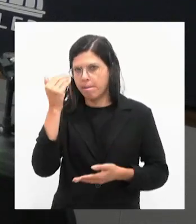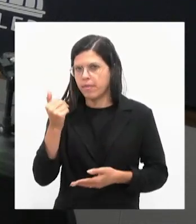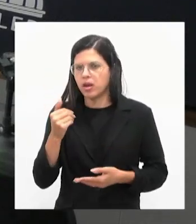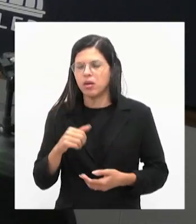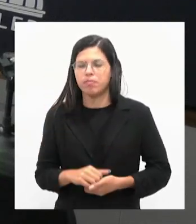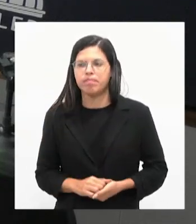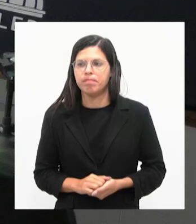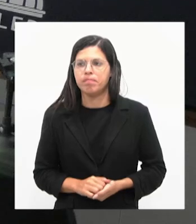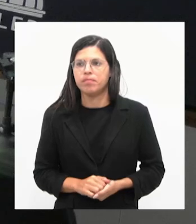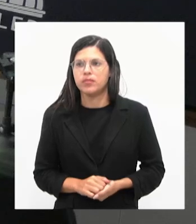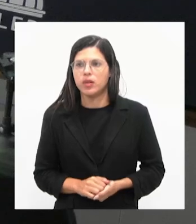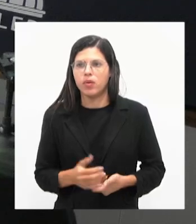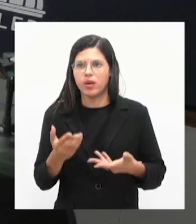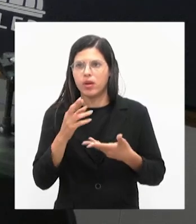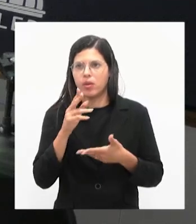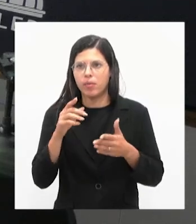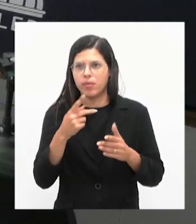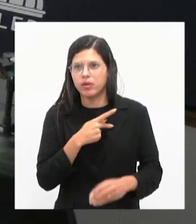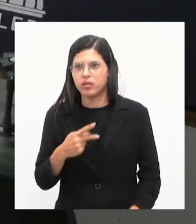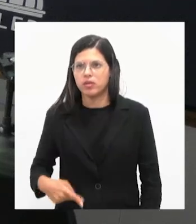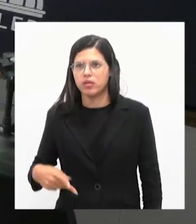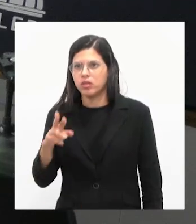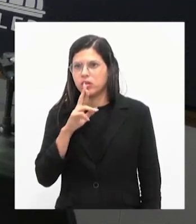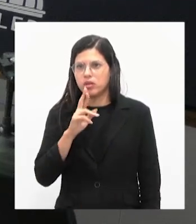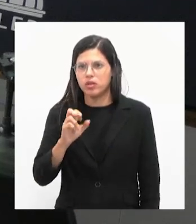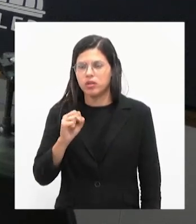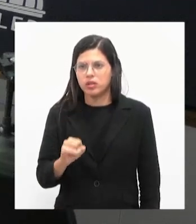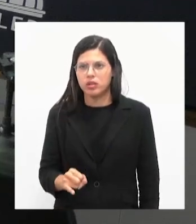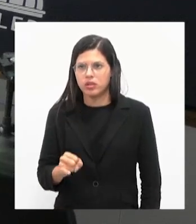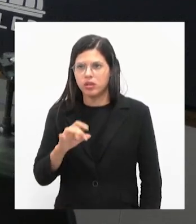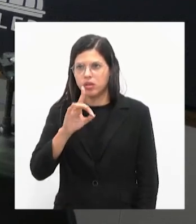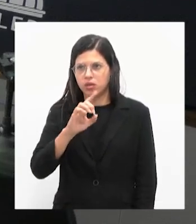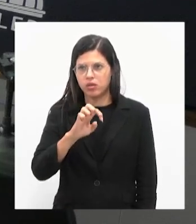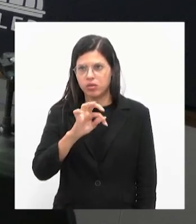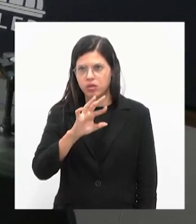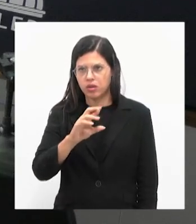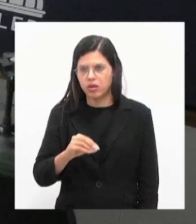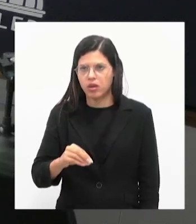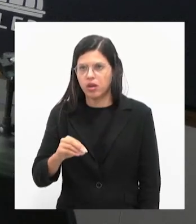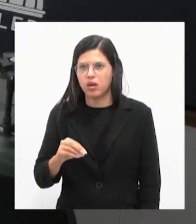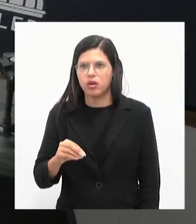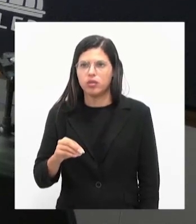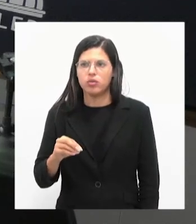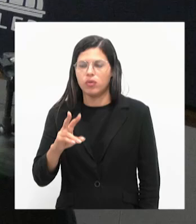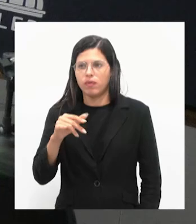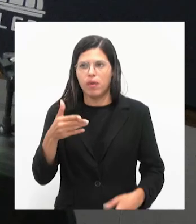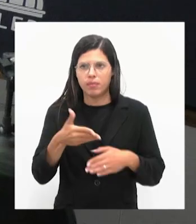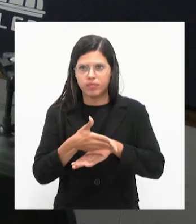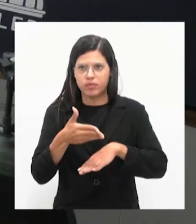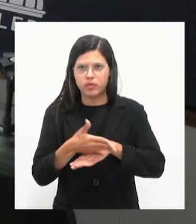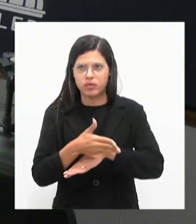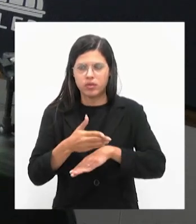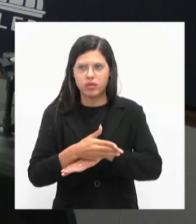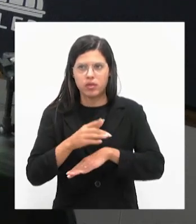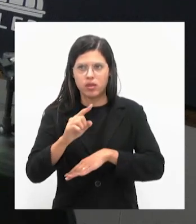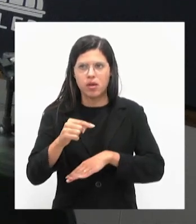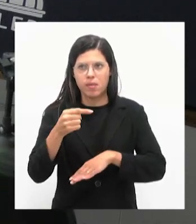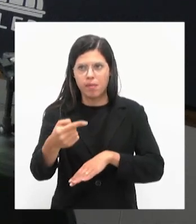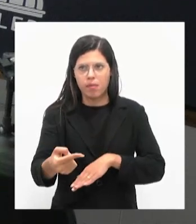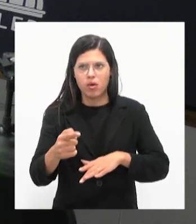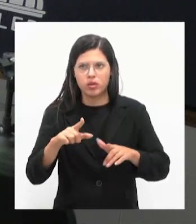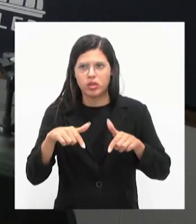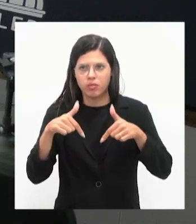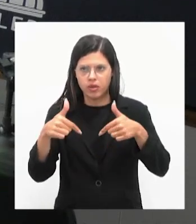presidente respondesse se nós vamos ter a presença do DETRO na próxima operação que nós pedirmos com relação à